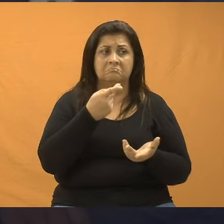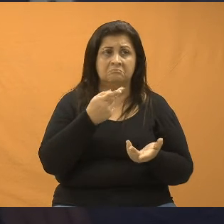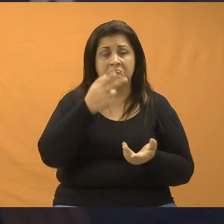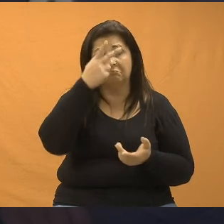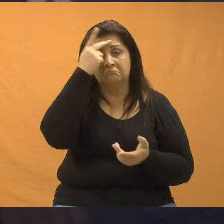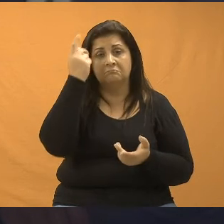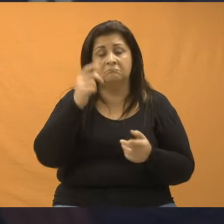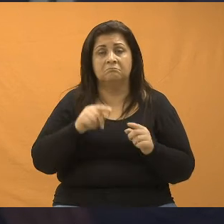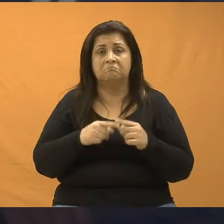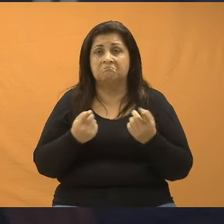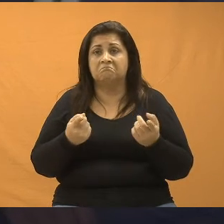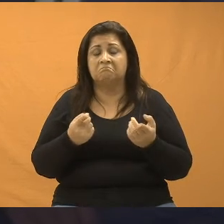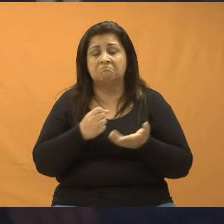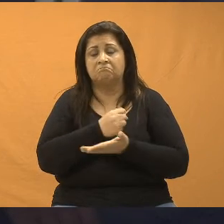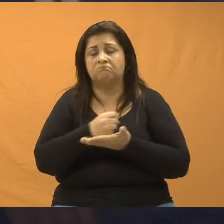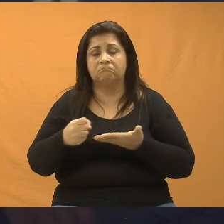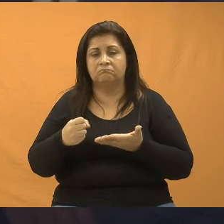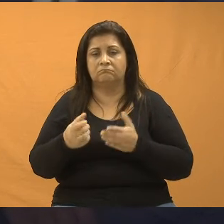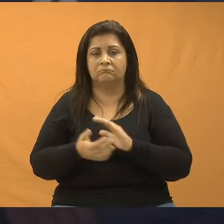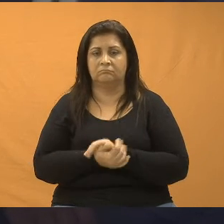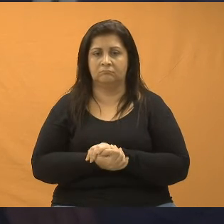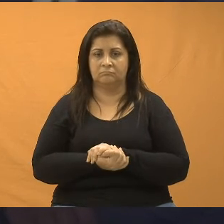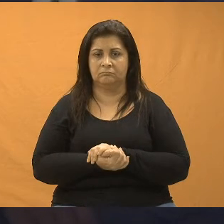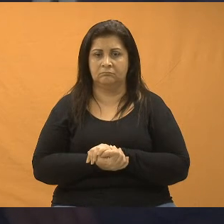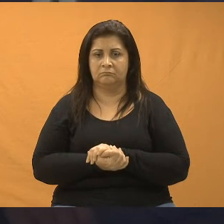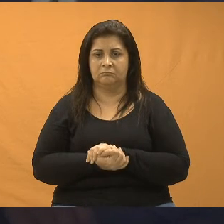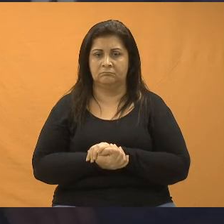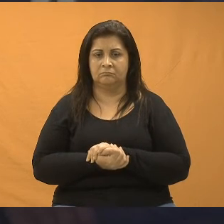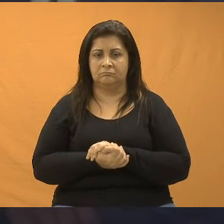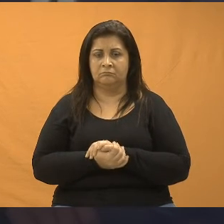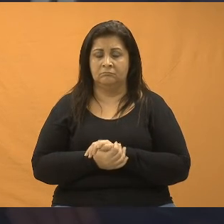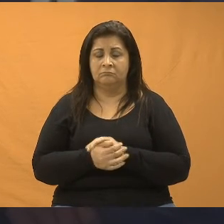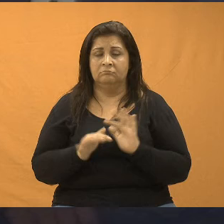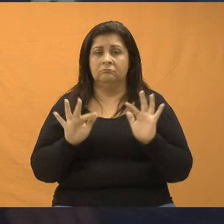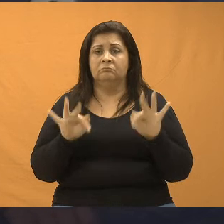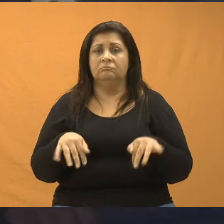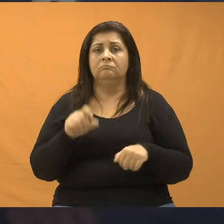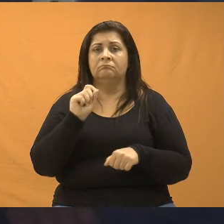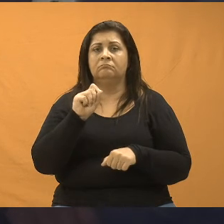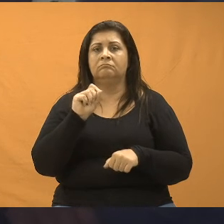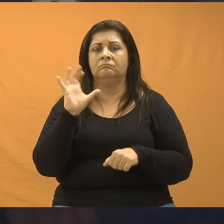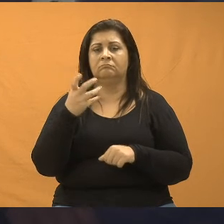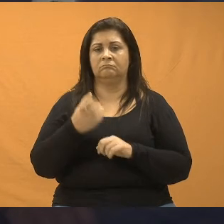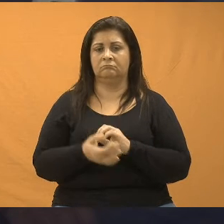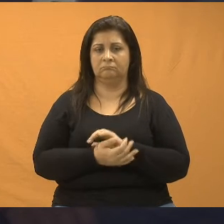mas ficou por aí. Bom, no fim da história, o que acontece?